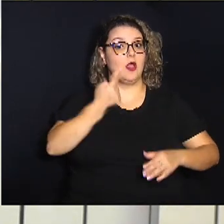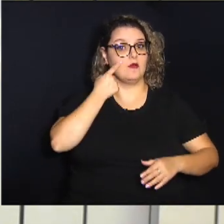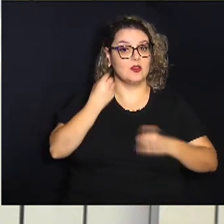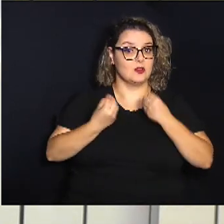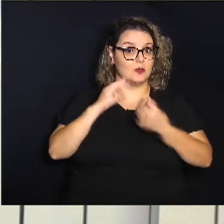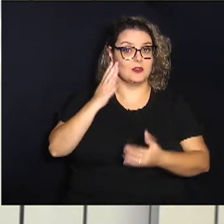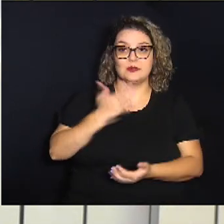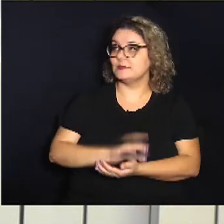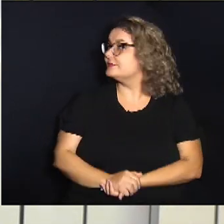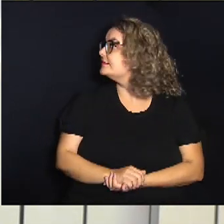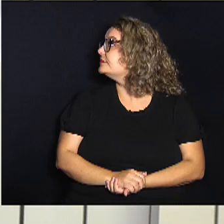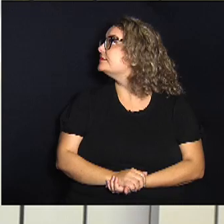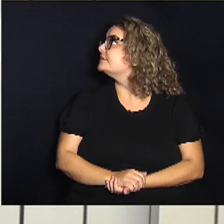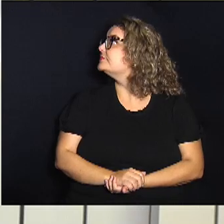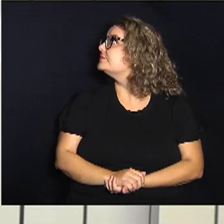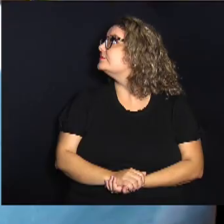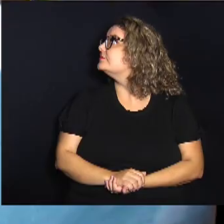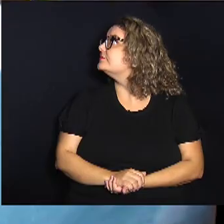como foi.